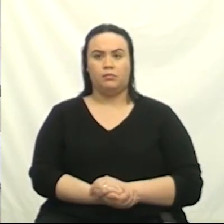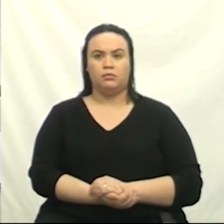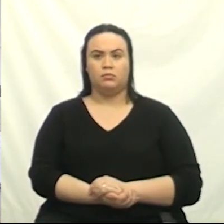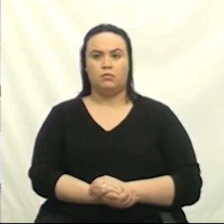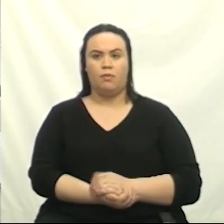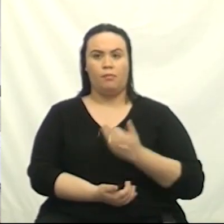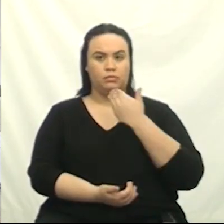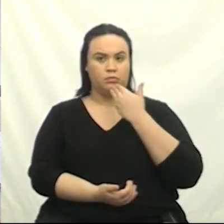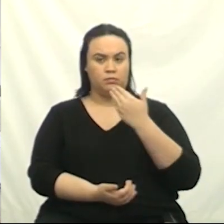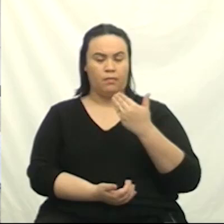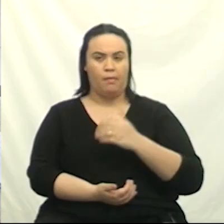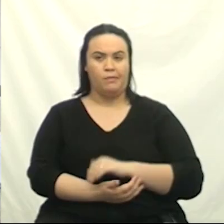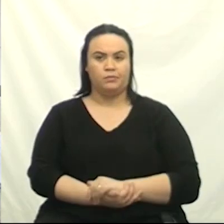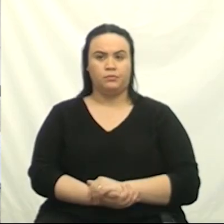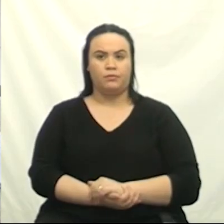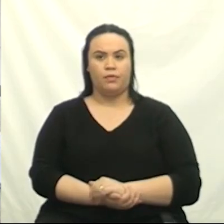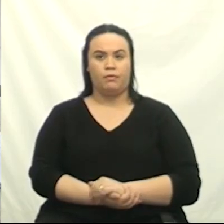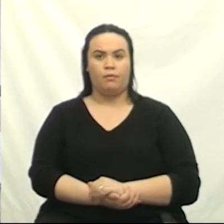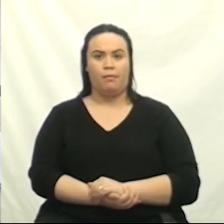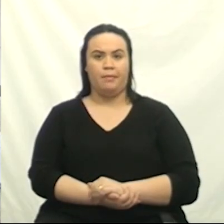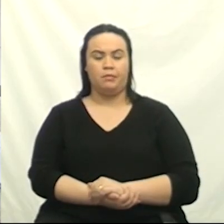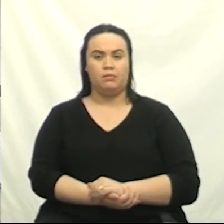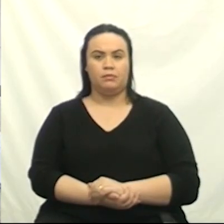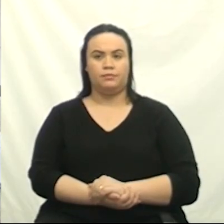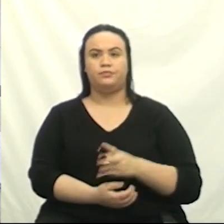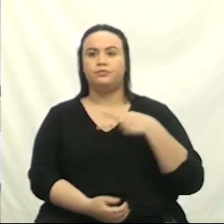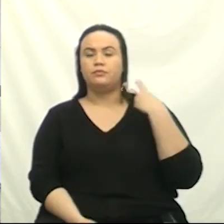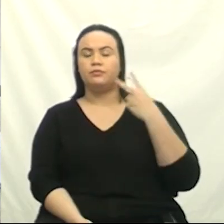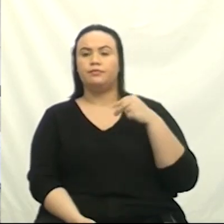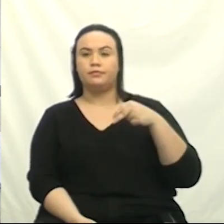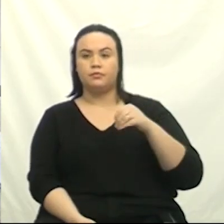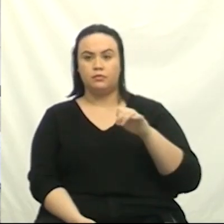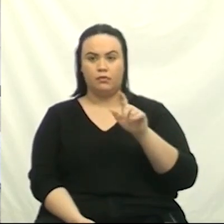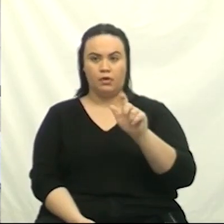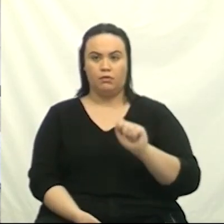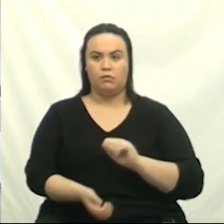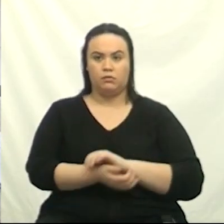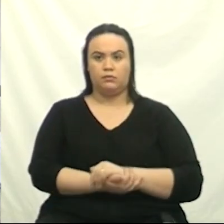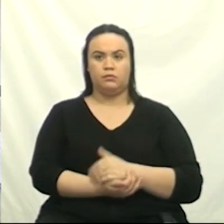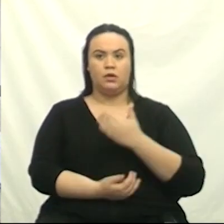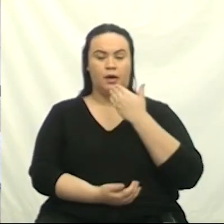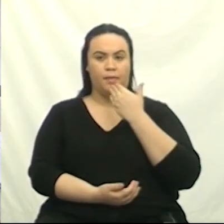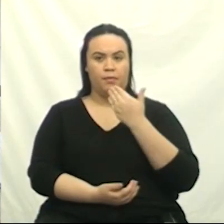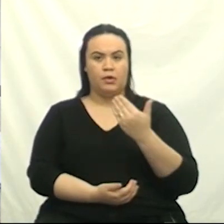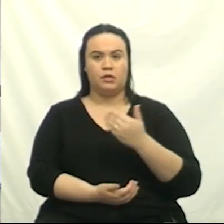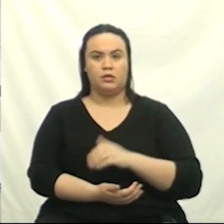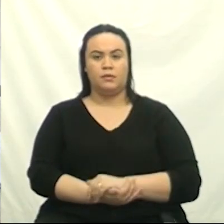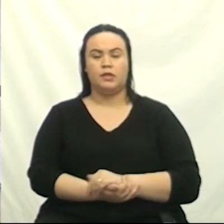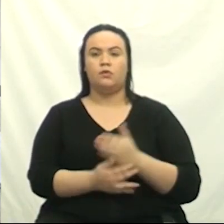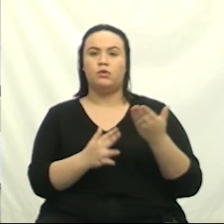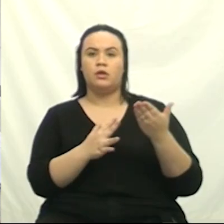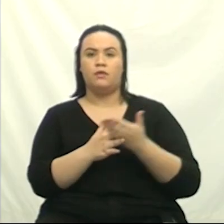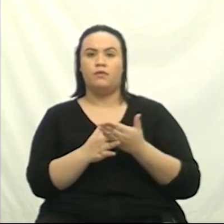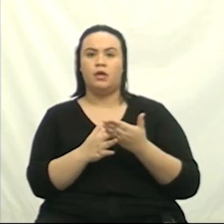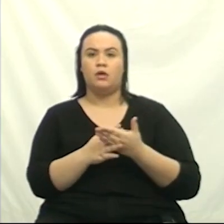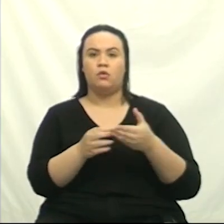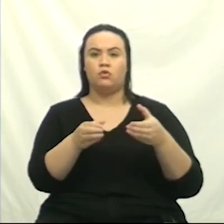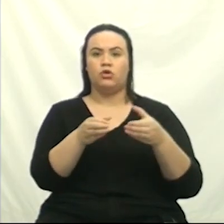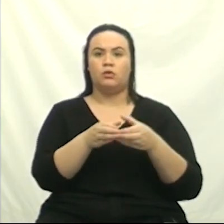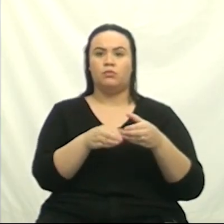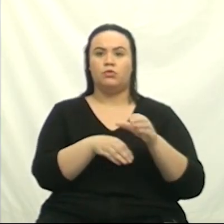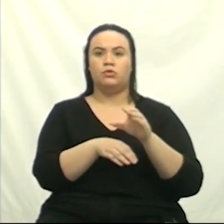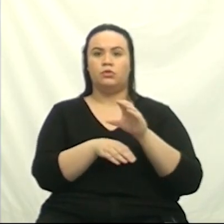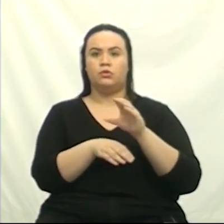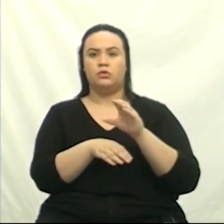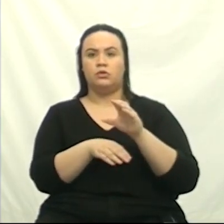presidente questão de ordem cedida ao vereador Nicola Martins solicito que a sessão seja suspensa e a comissão de constituição